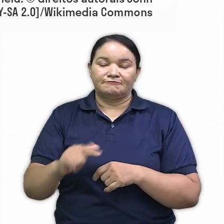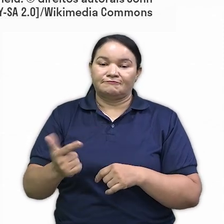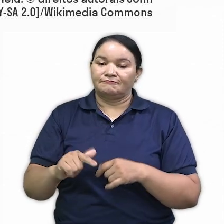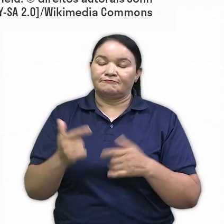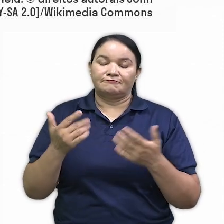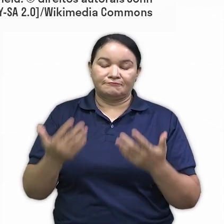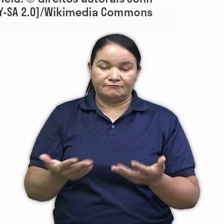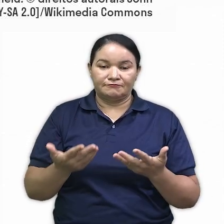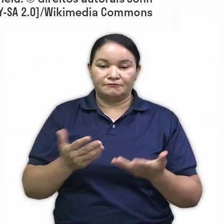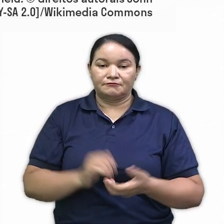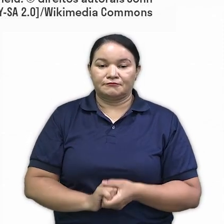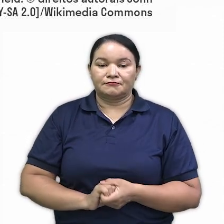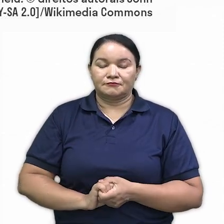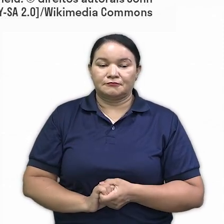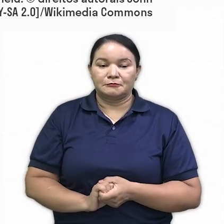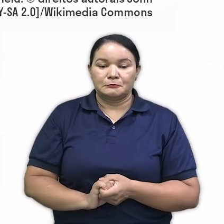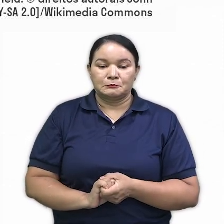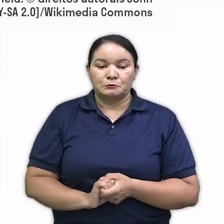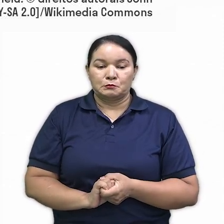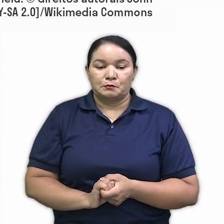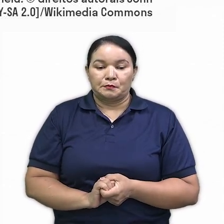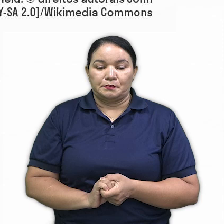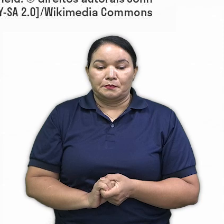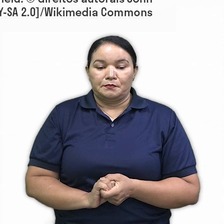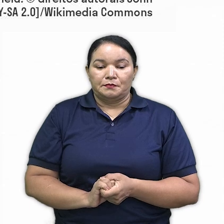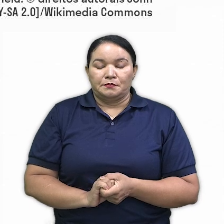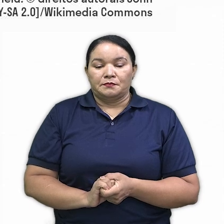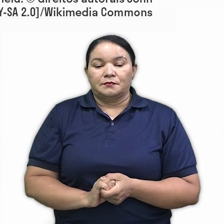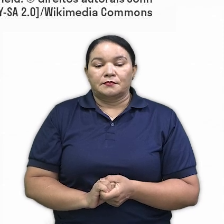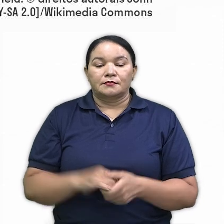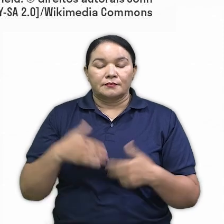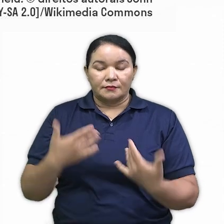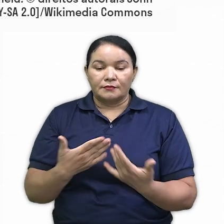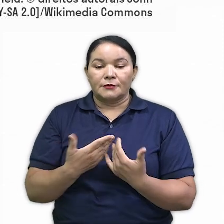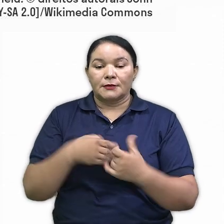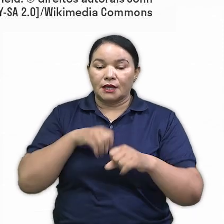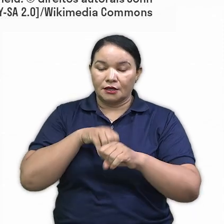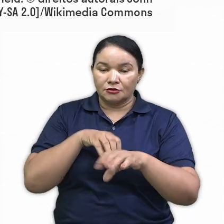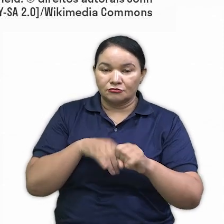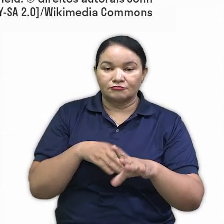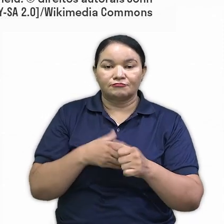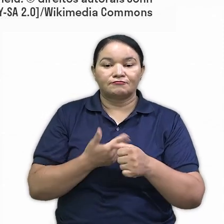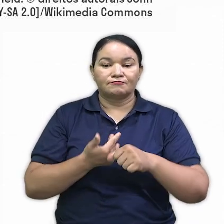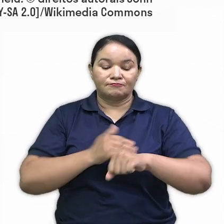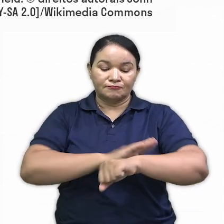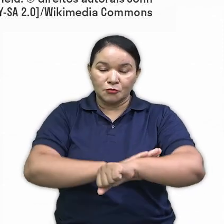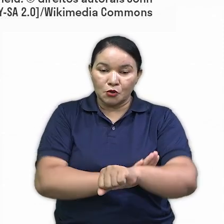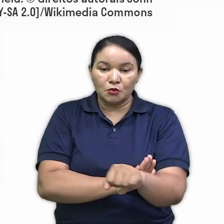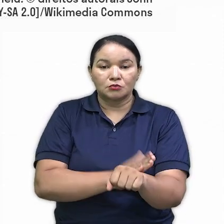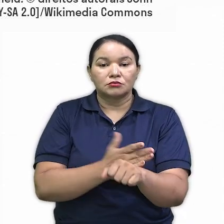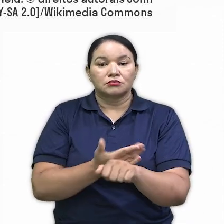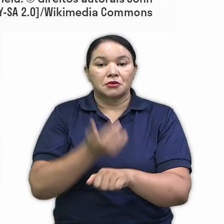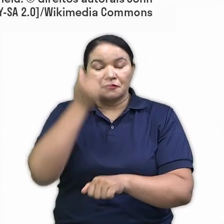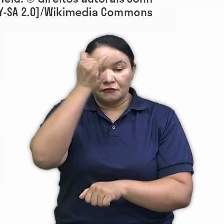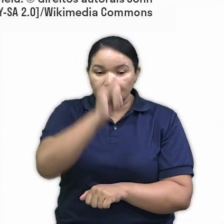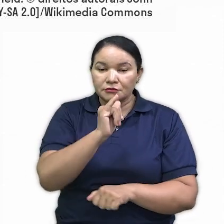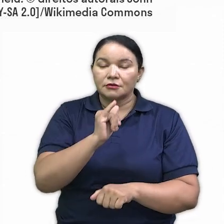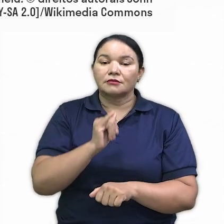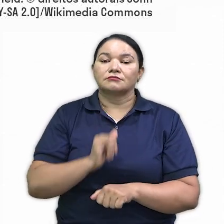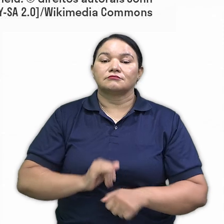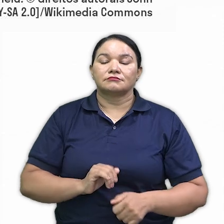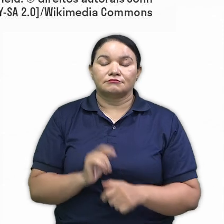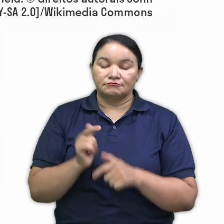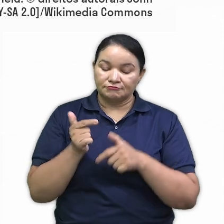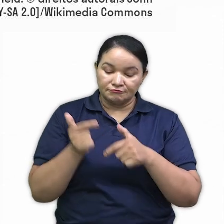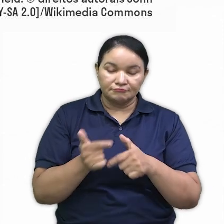não é uma coisa tão democrática assim. Na verdade, então, a educação antirracista é você também lutar